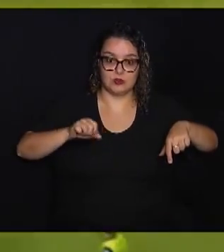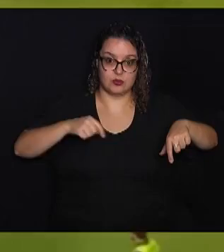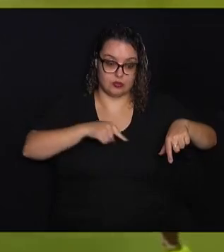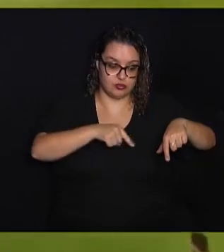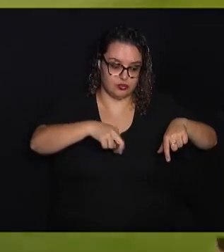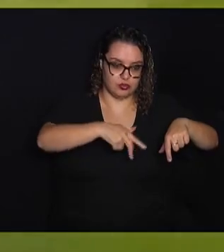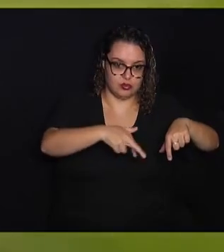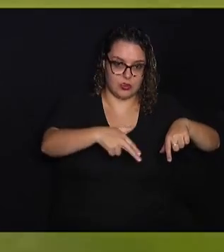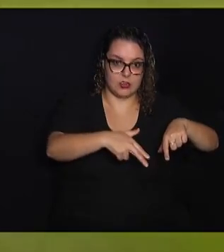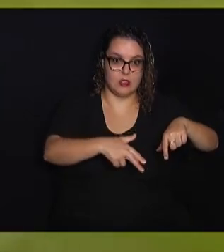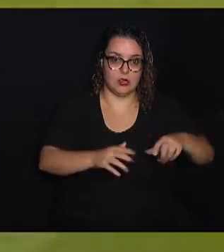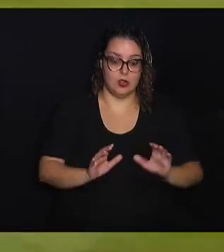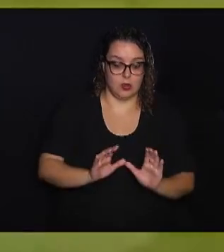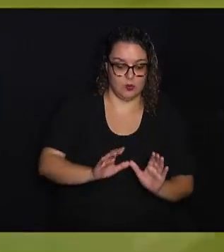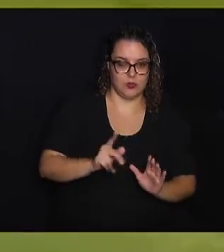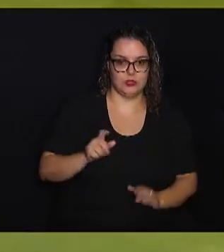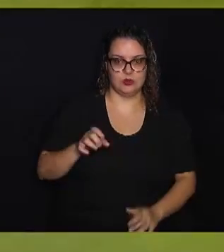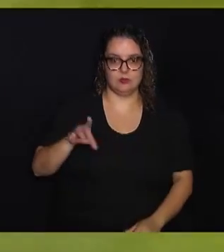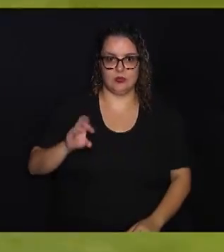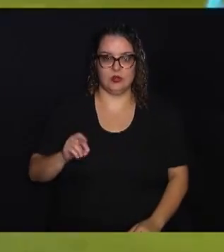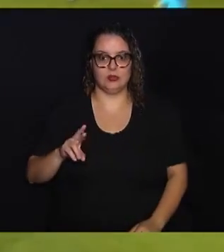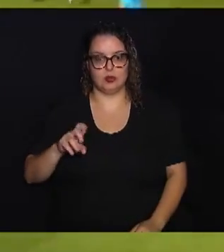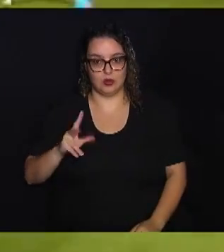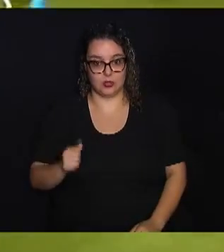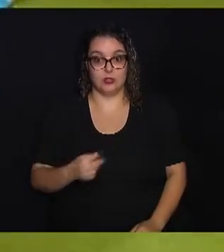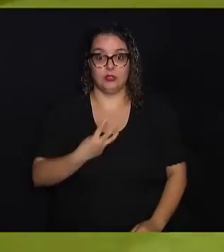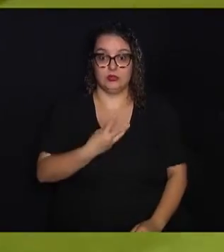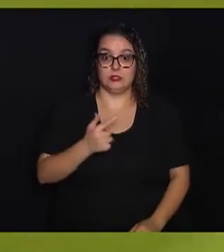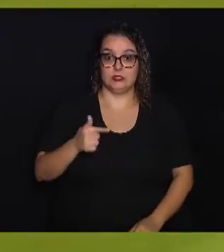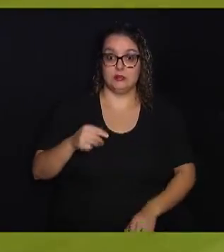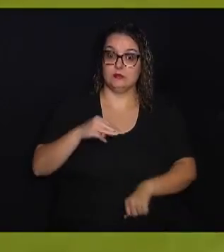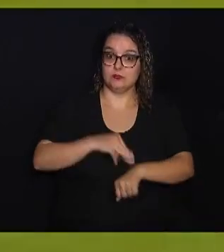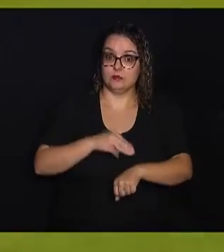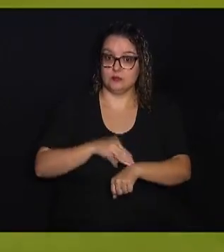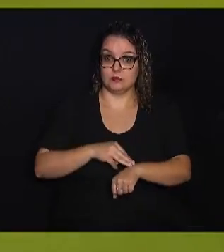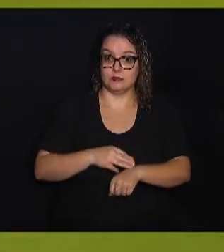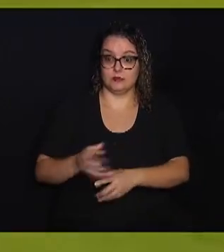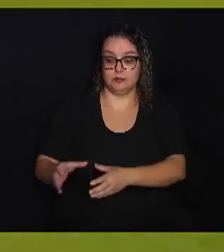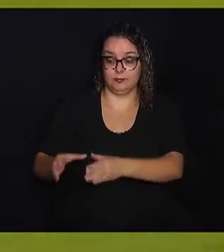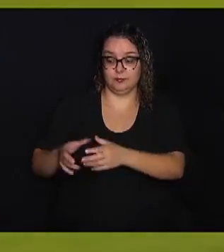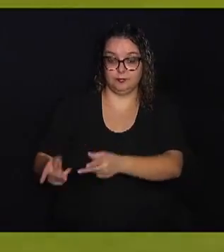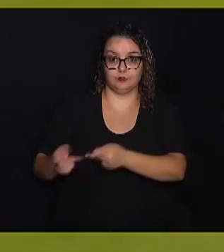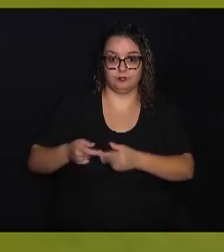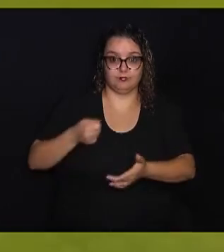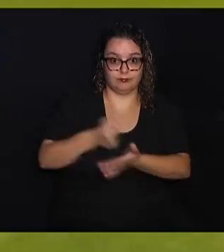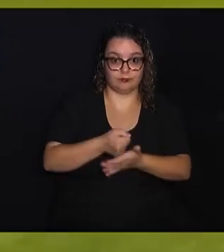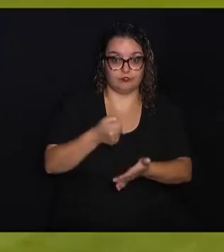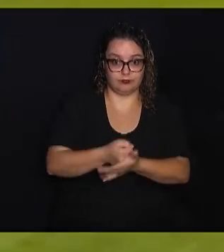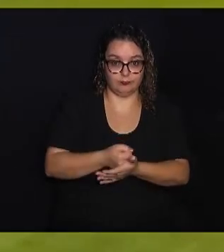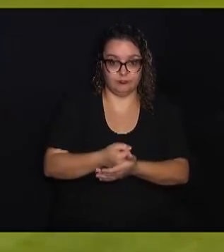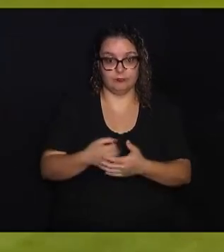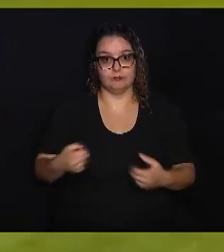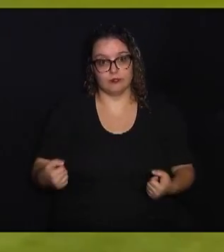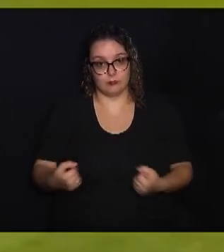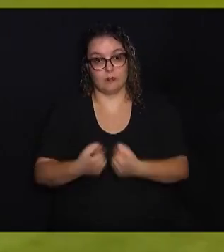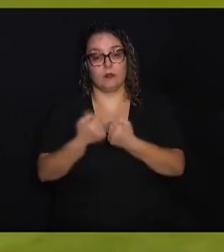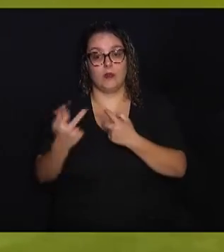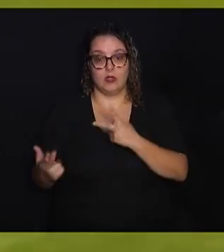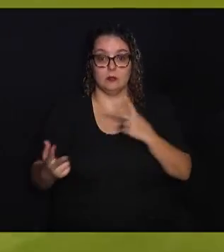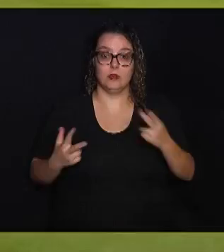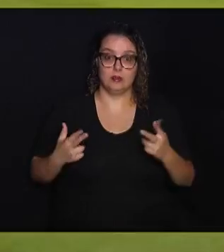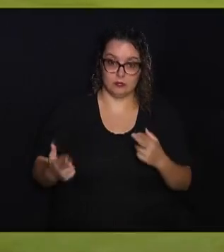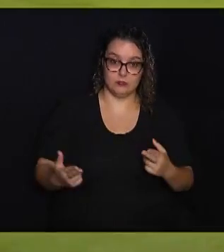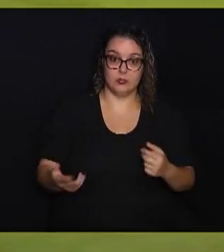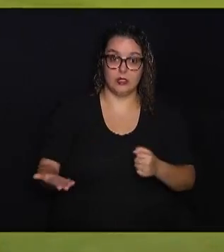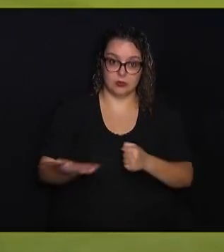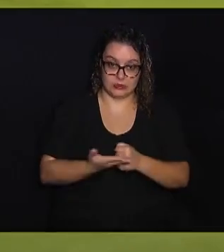na defesa de Pedro Rocha aos 37 minutos. O time visitante pressionou, mas o duelo acabou indo empatado para o